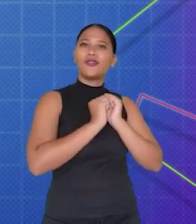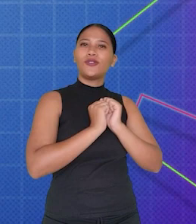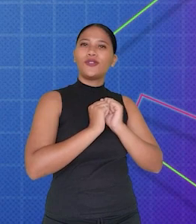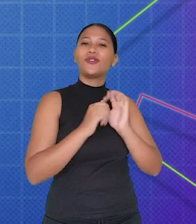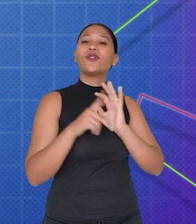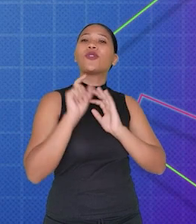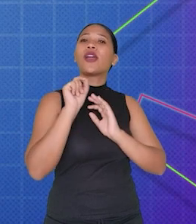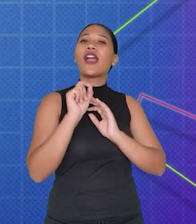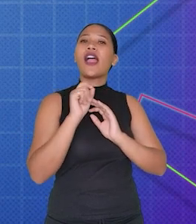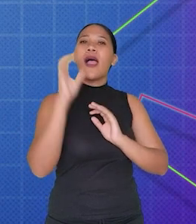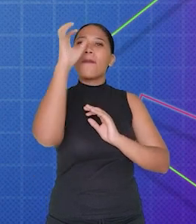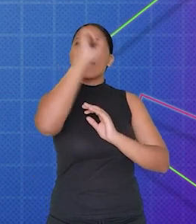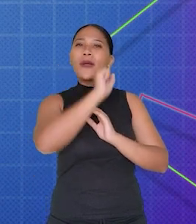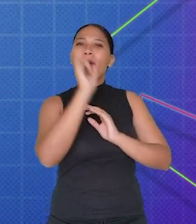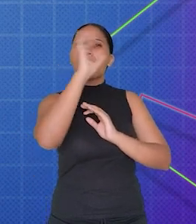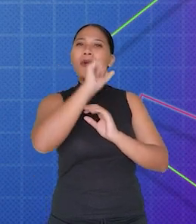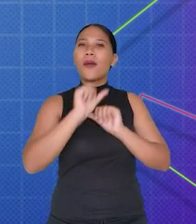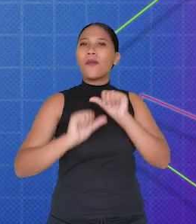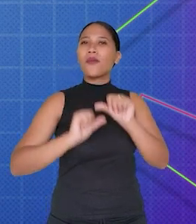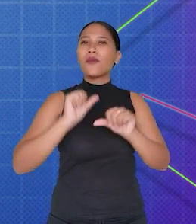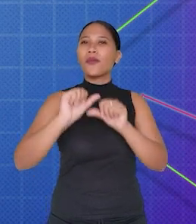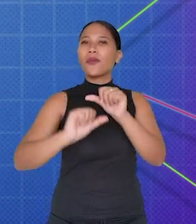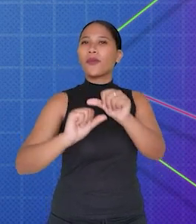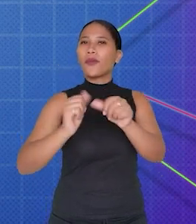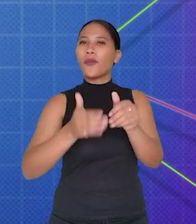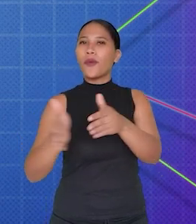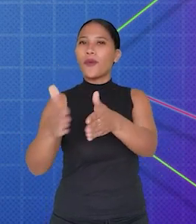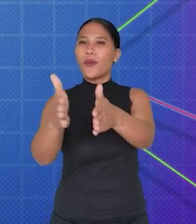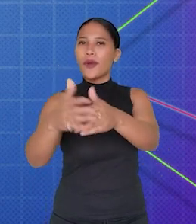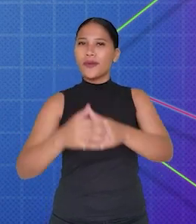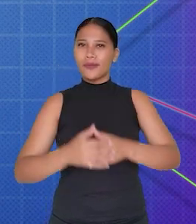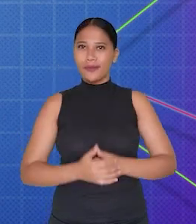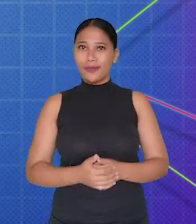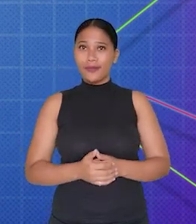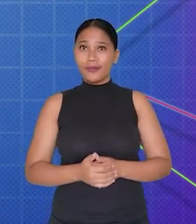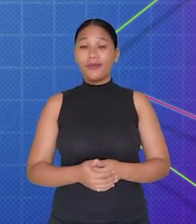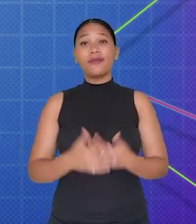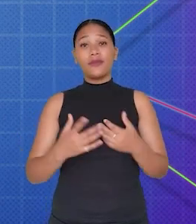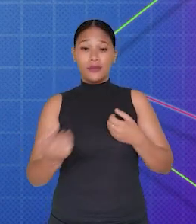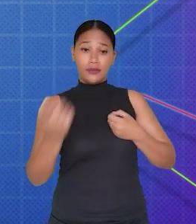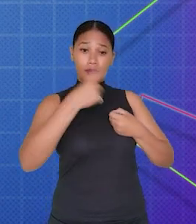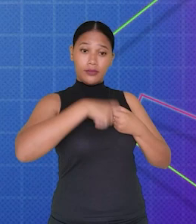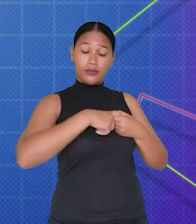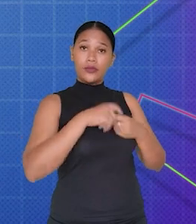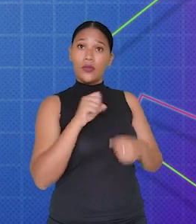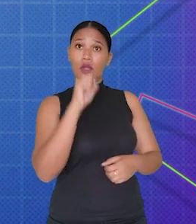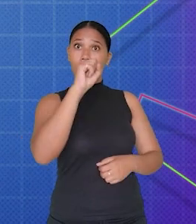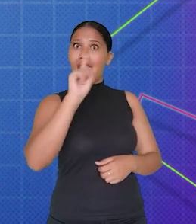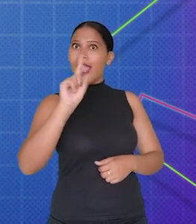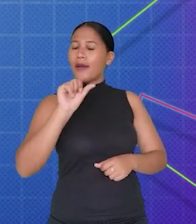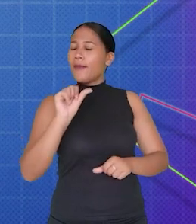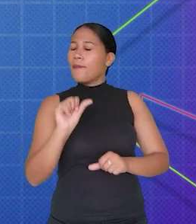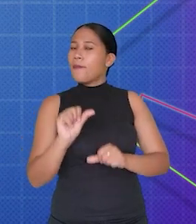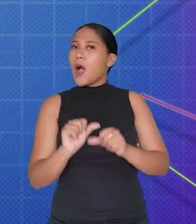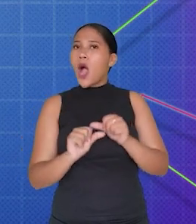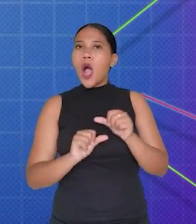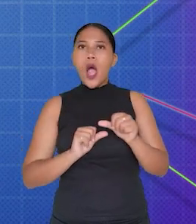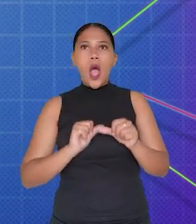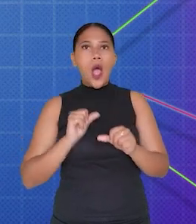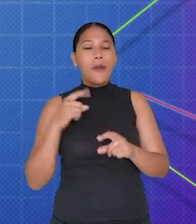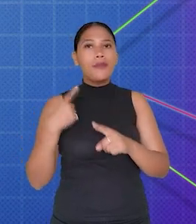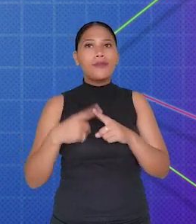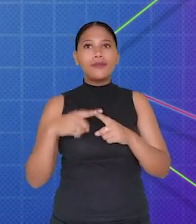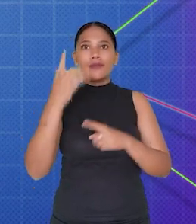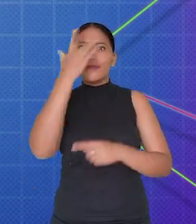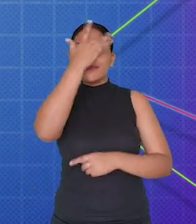todas as lições aprendidas e as mudanças realizadas durante toda a sua jornada. O retorno do herói é transformador, pois